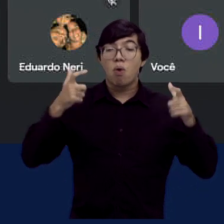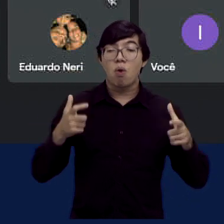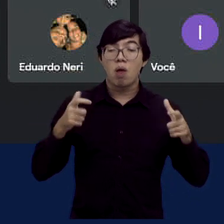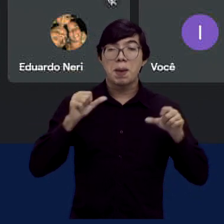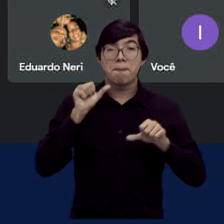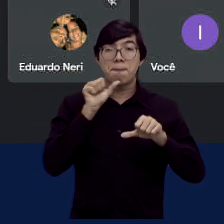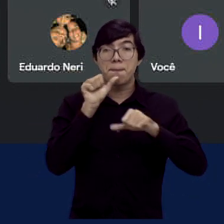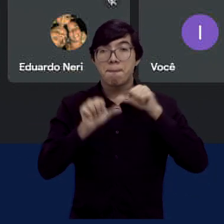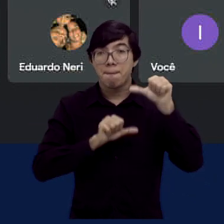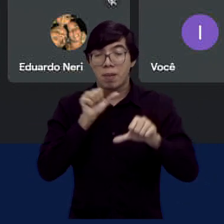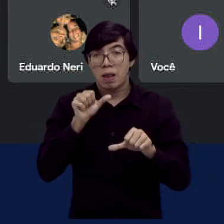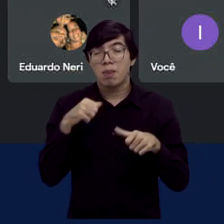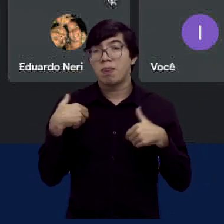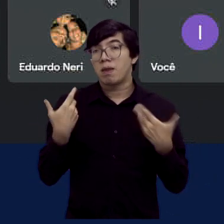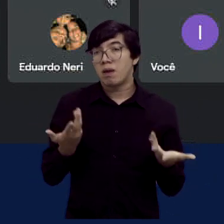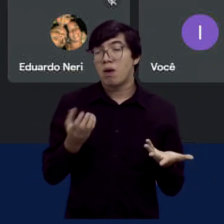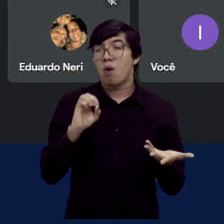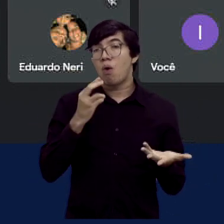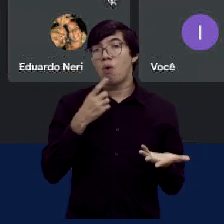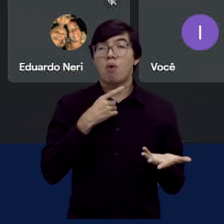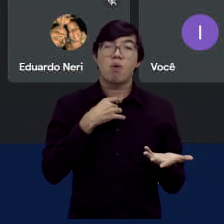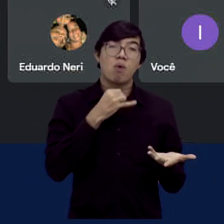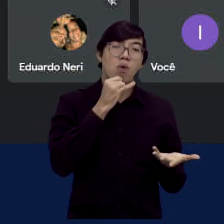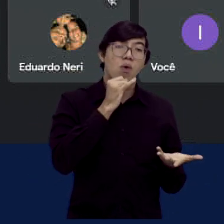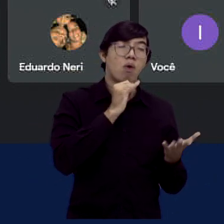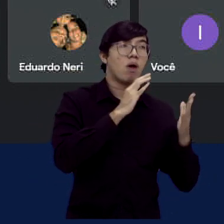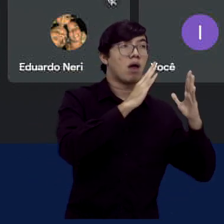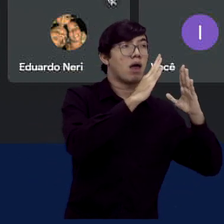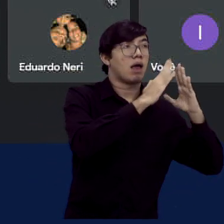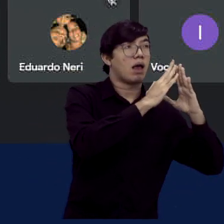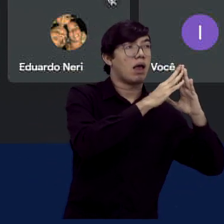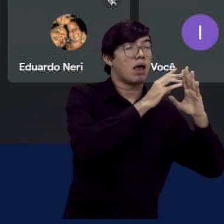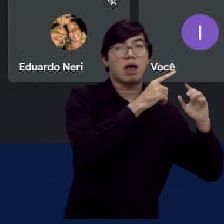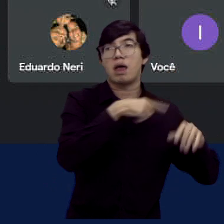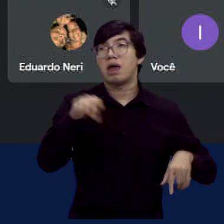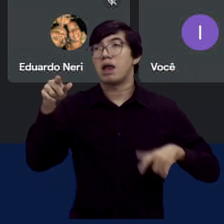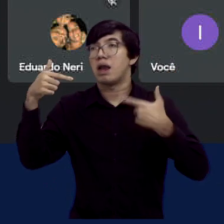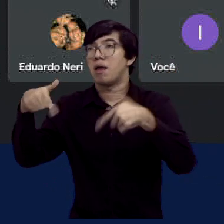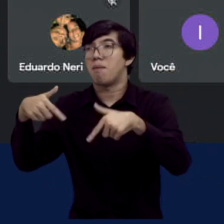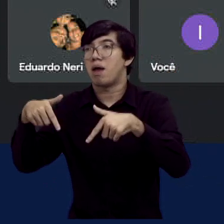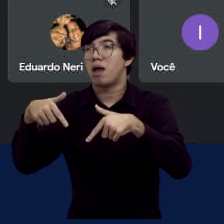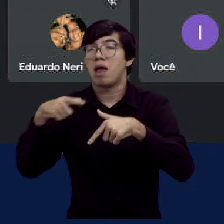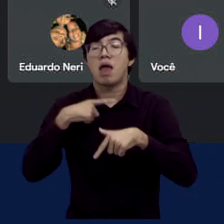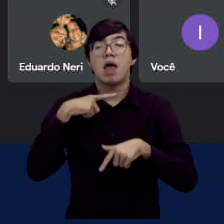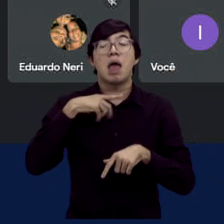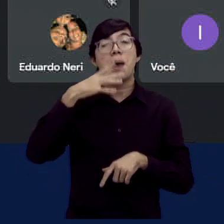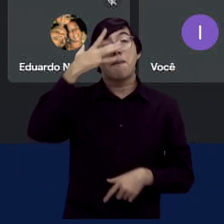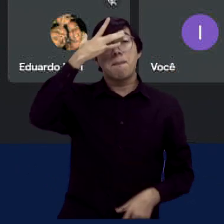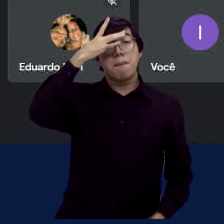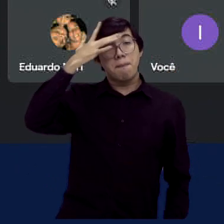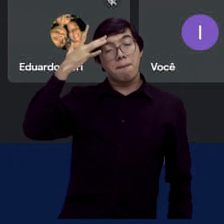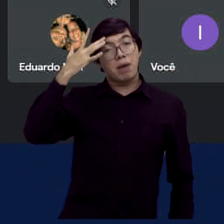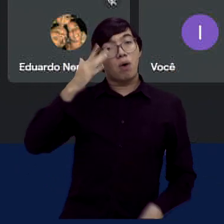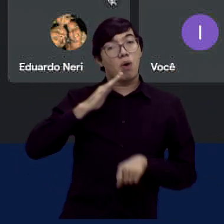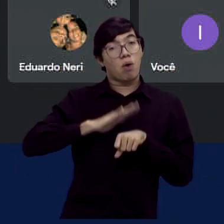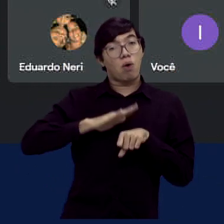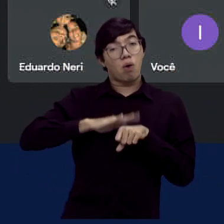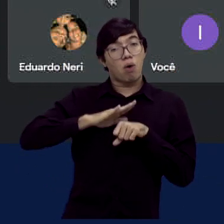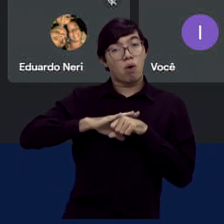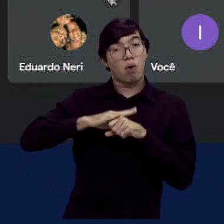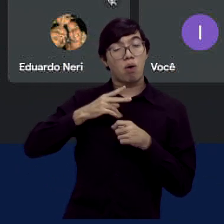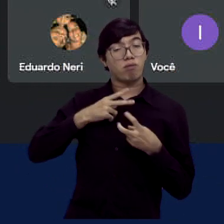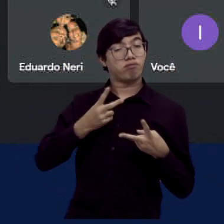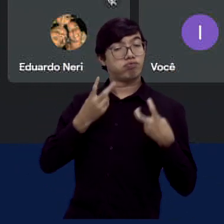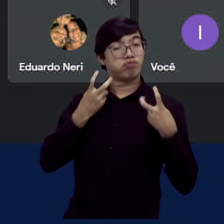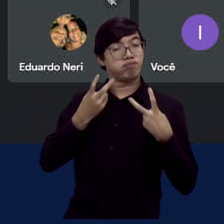ela foi, sei lá, de casa para o trabalho, não é um autor, é você, leitor. E você diz isso